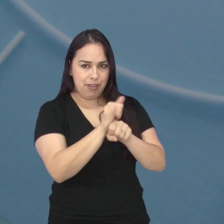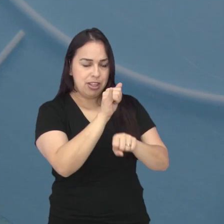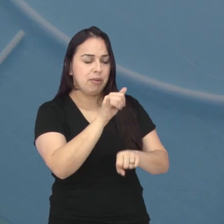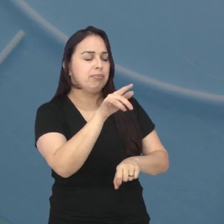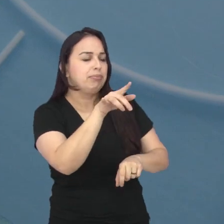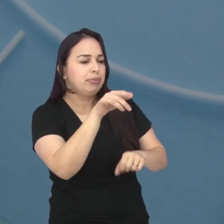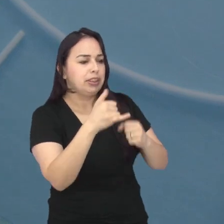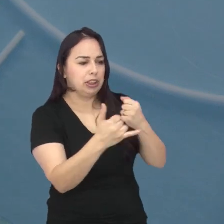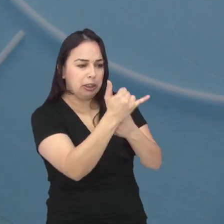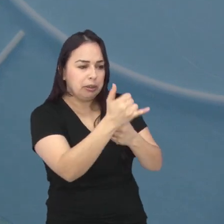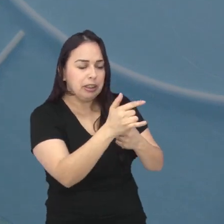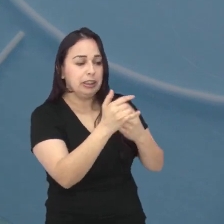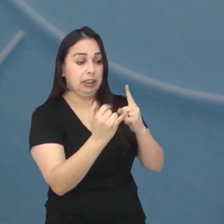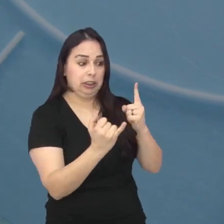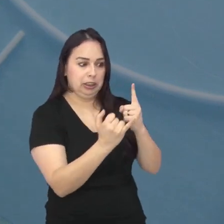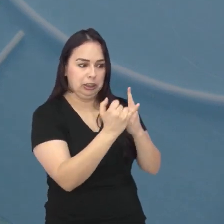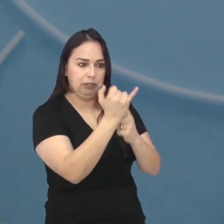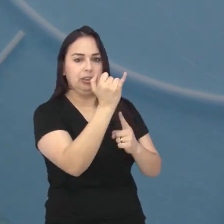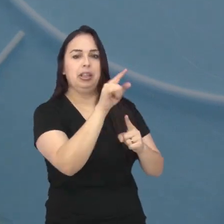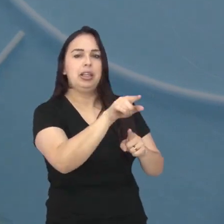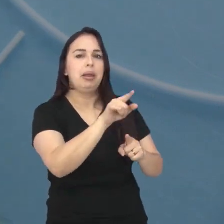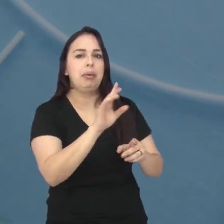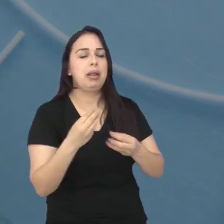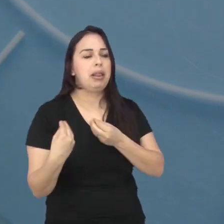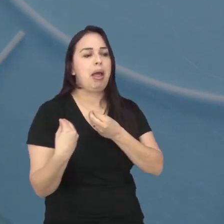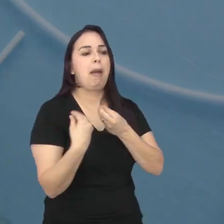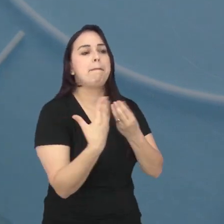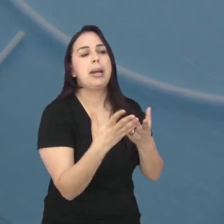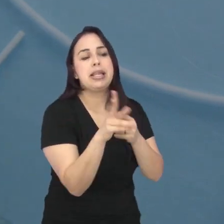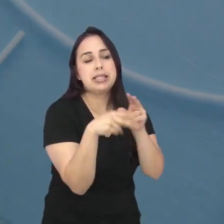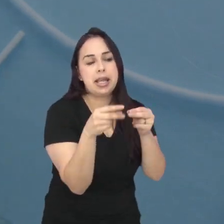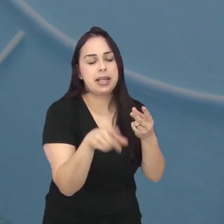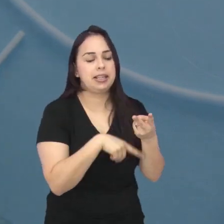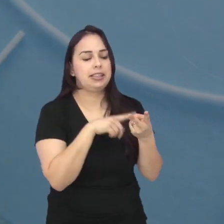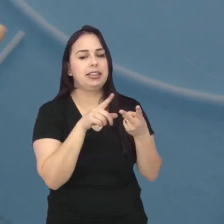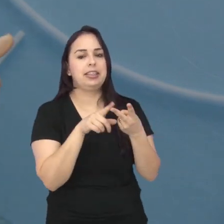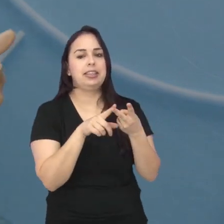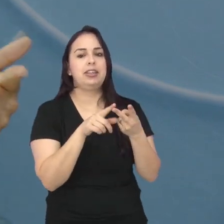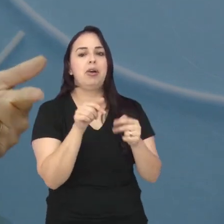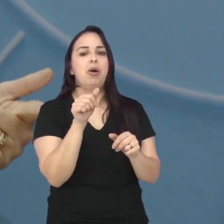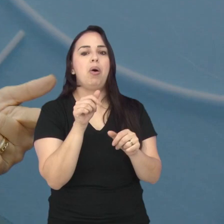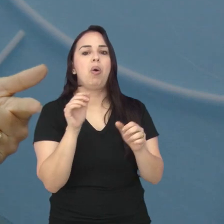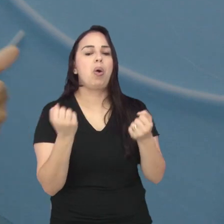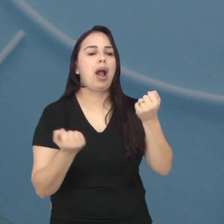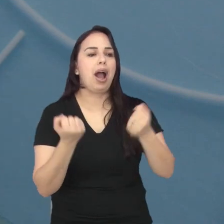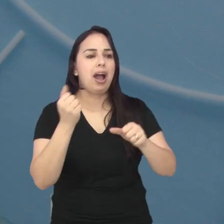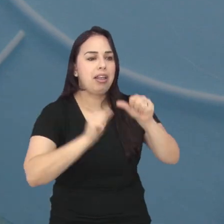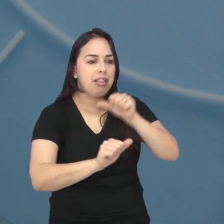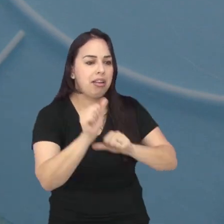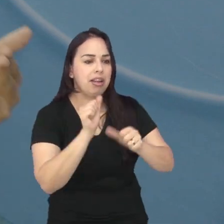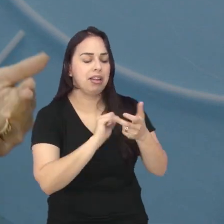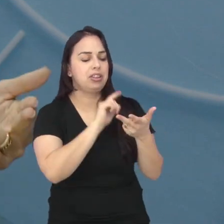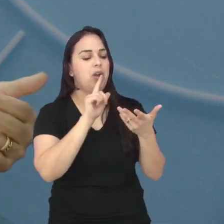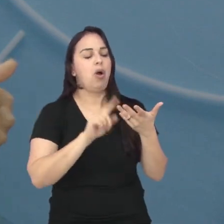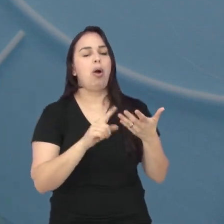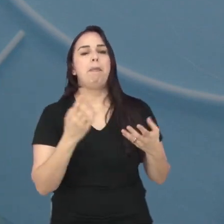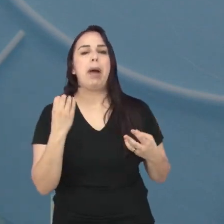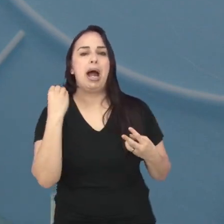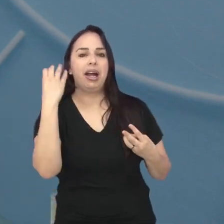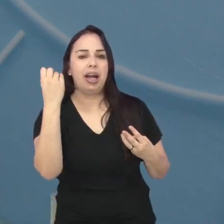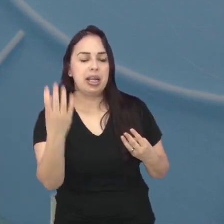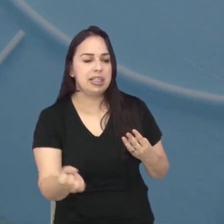empatia, tá? Mas ele percebe e aí vem a recompensa. Então é ou um presente, ou troca de carro, ou leva para fazer